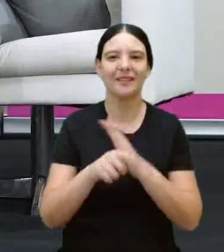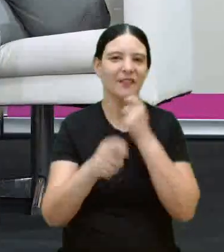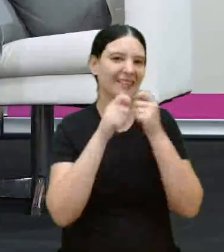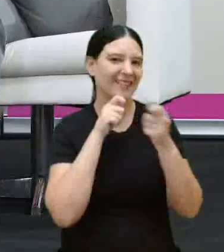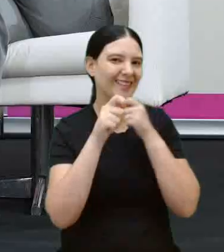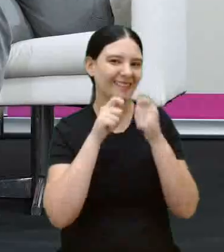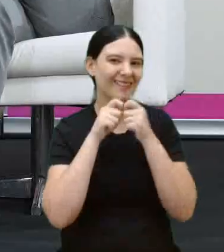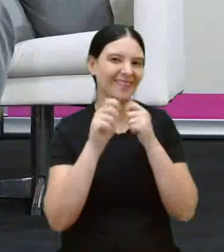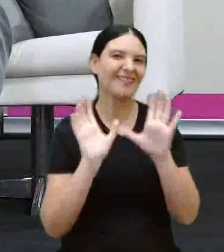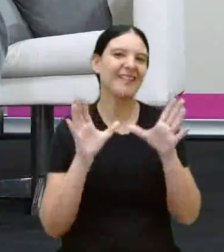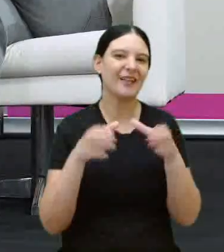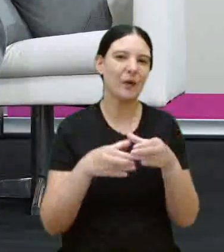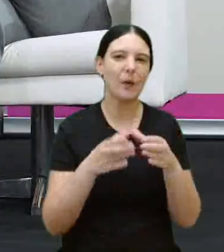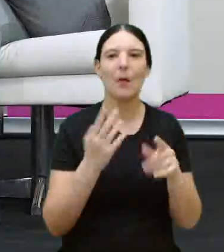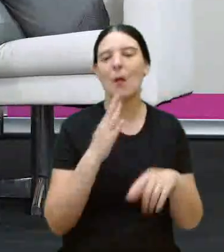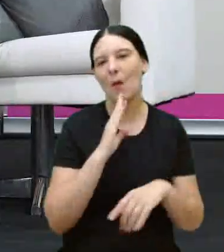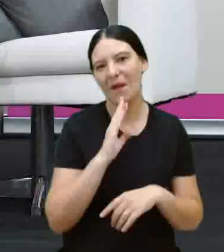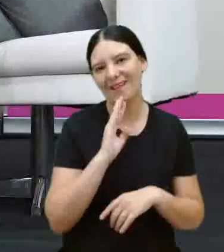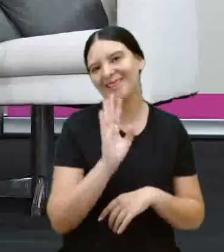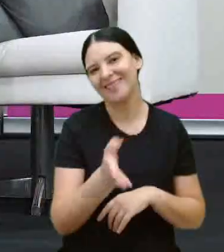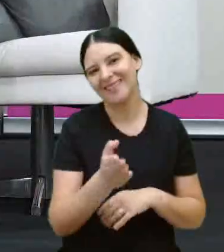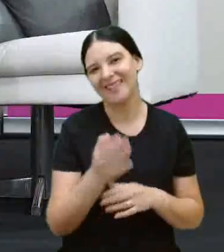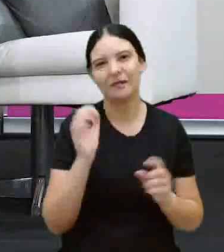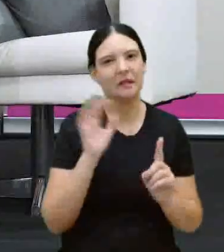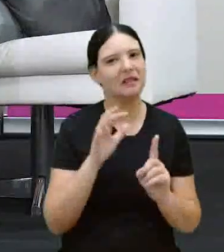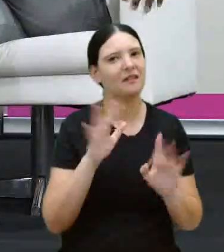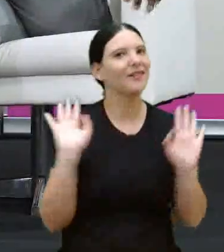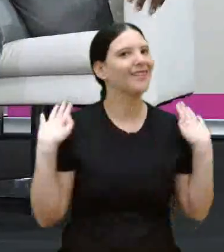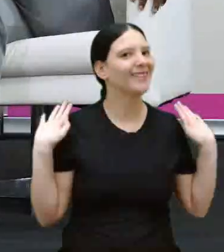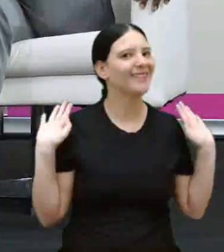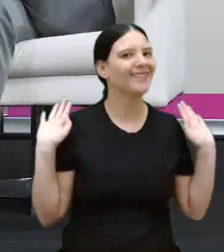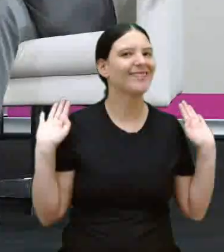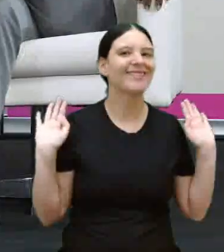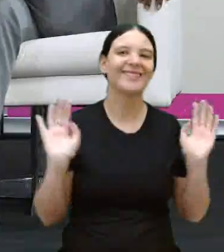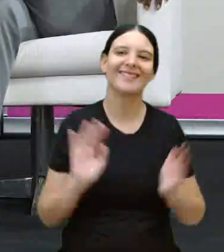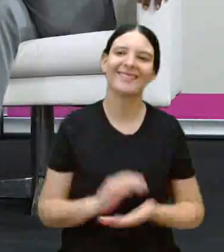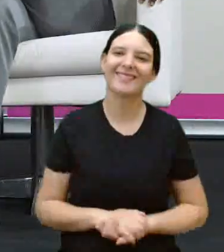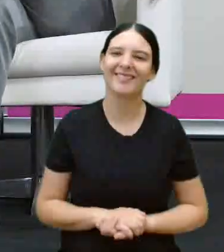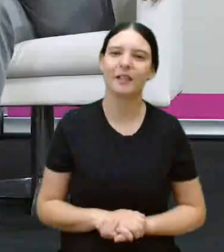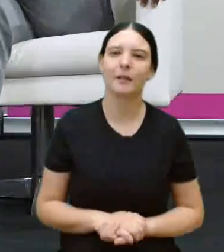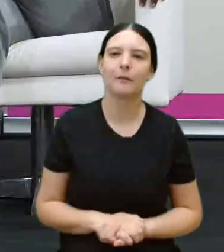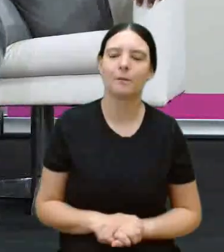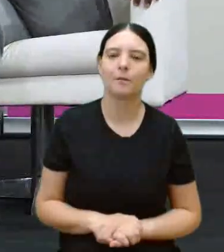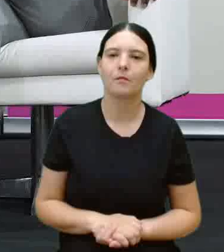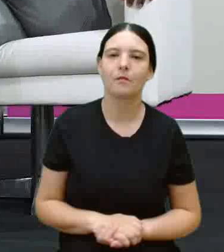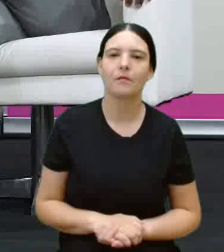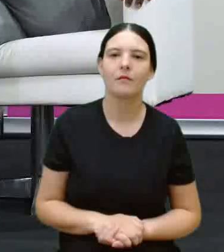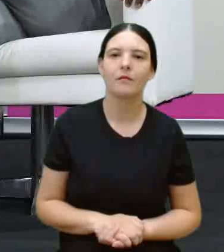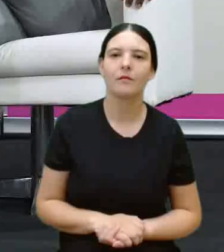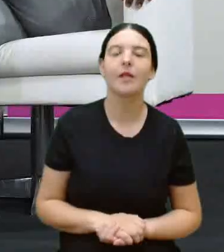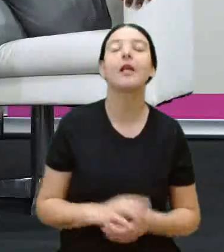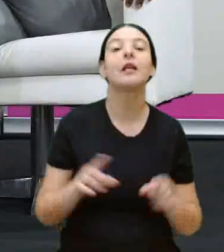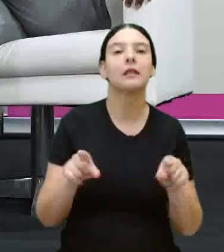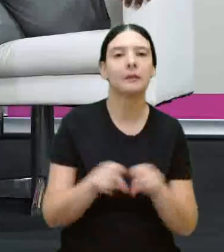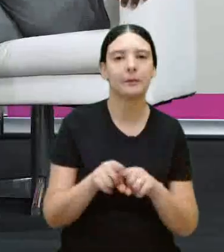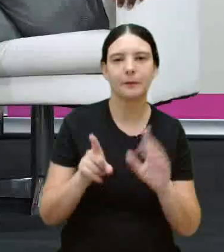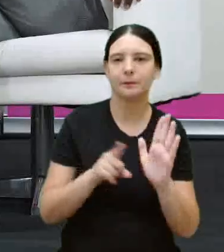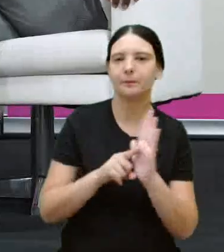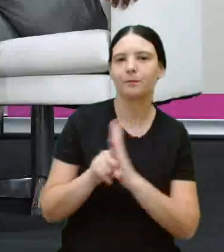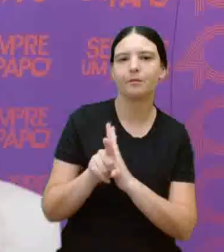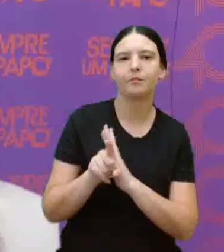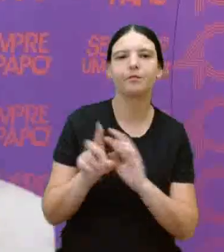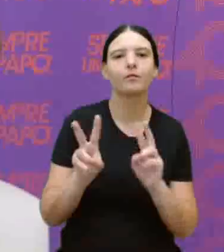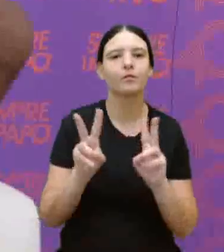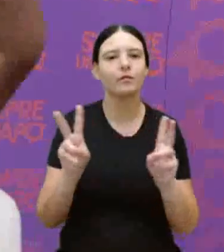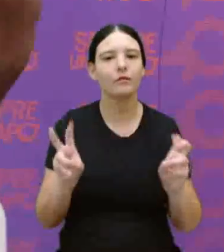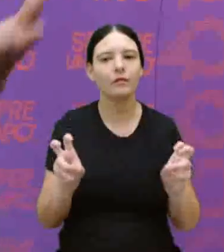já conheci vocês para não interferir. Eles sorriem. Renato usa brincos de argolas pequenas douradas. Eu queria também te perguntar, se você falasse um pouquinho de alguma